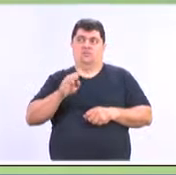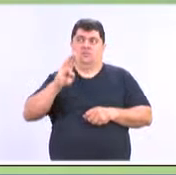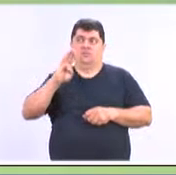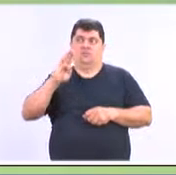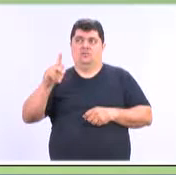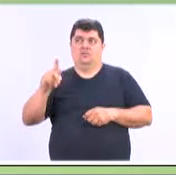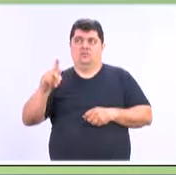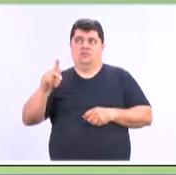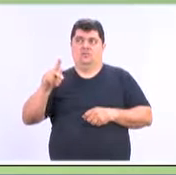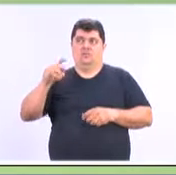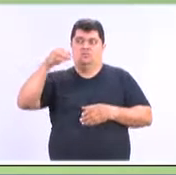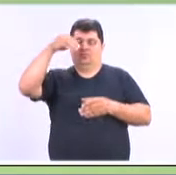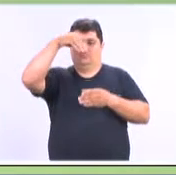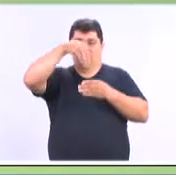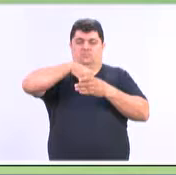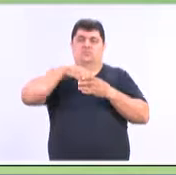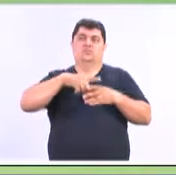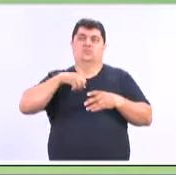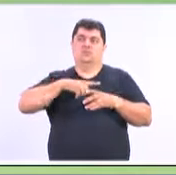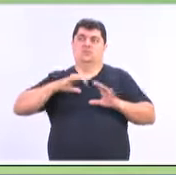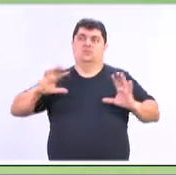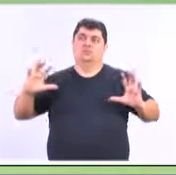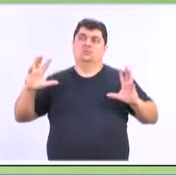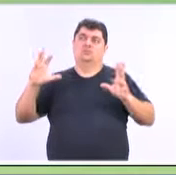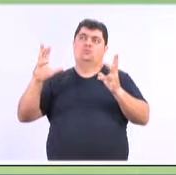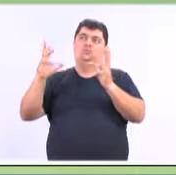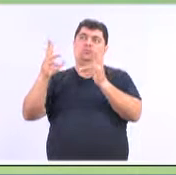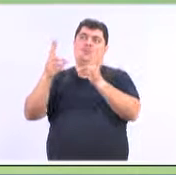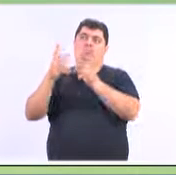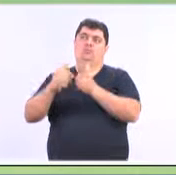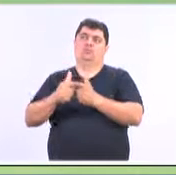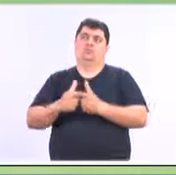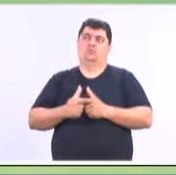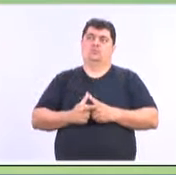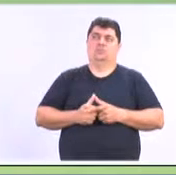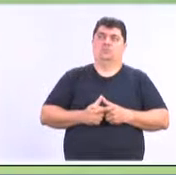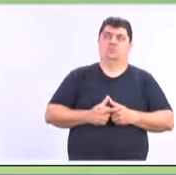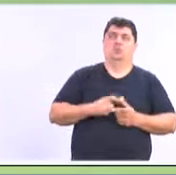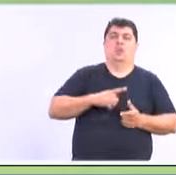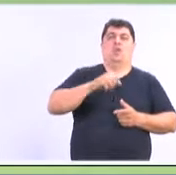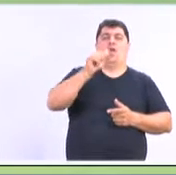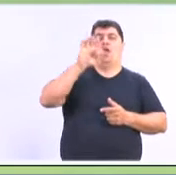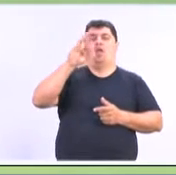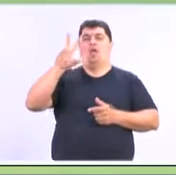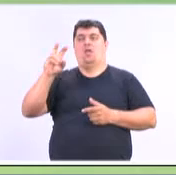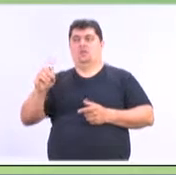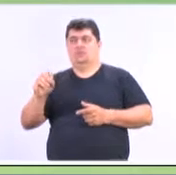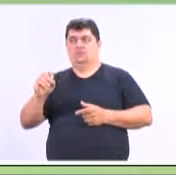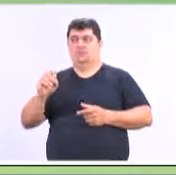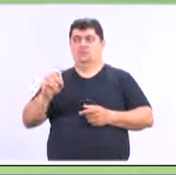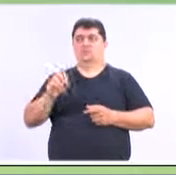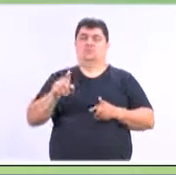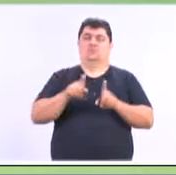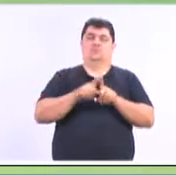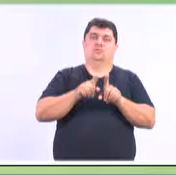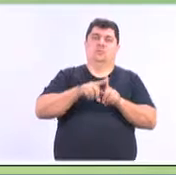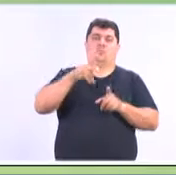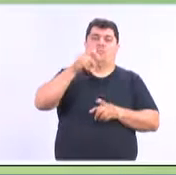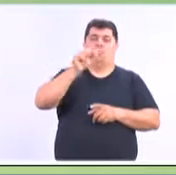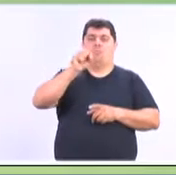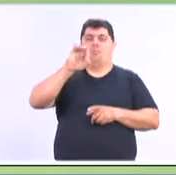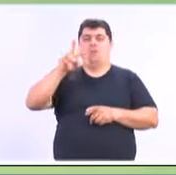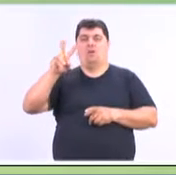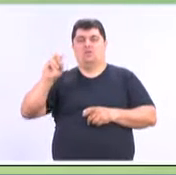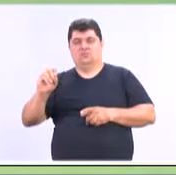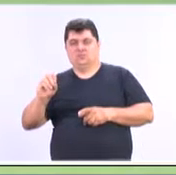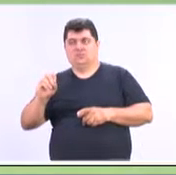patrimonial. Dentro do balanço patrimonial eu tenho meu ativo, eu tenho meu